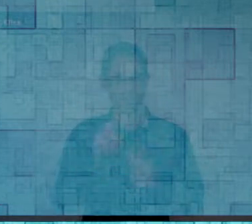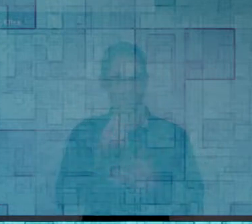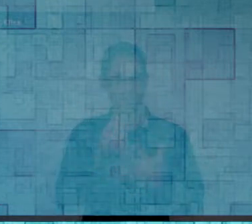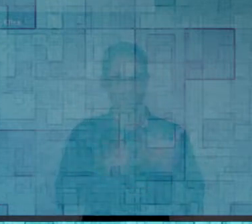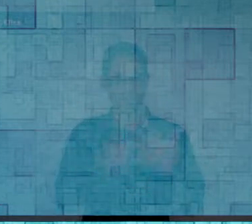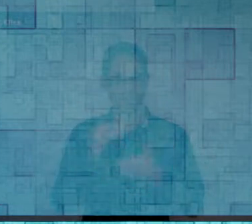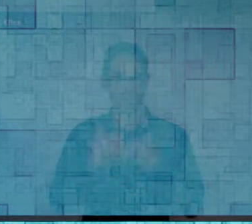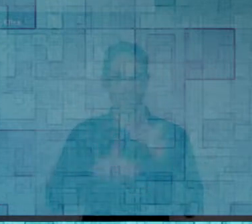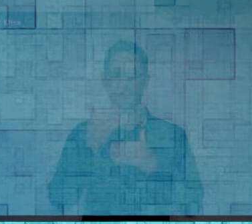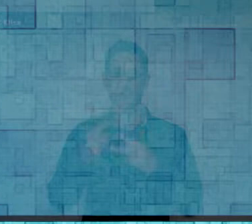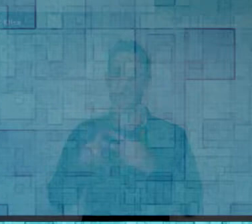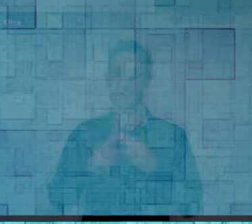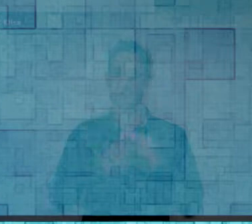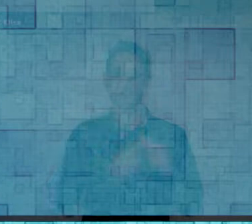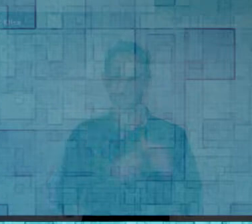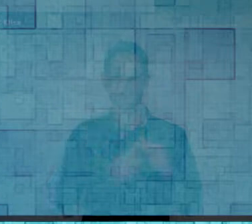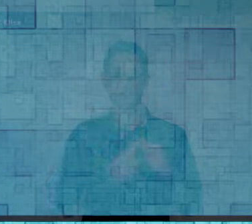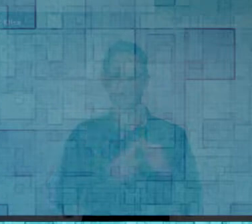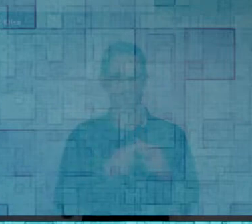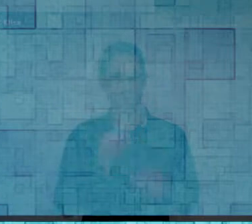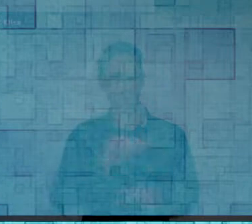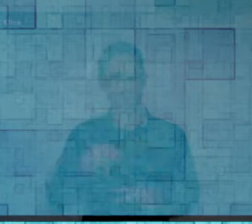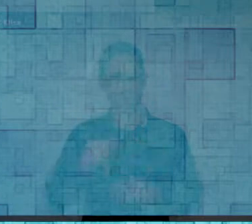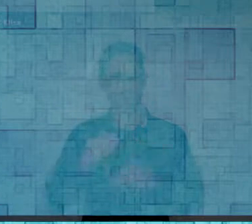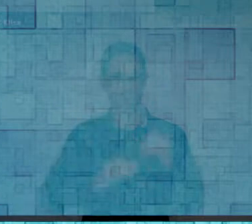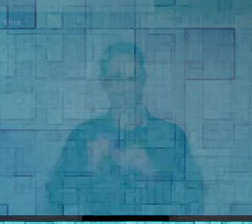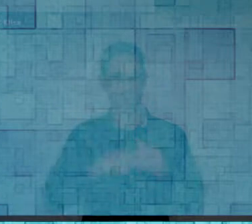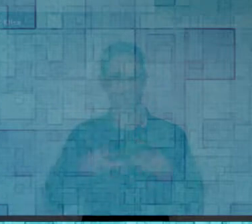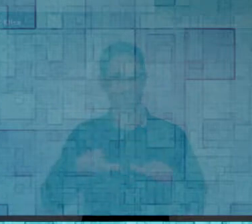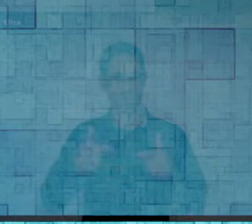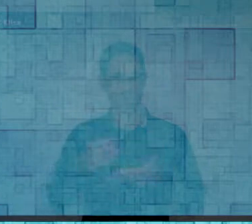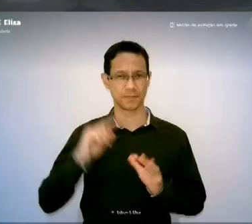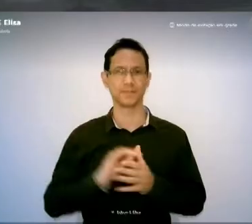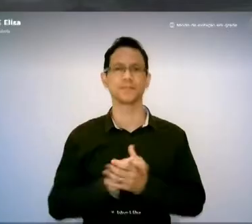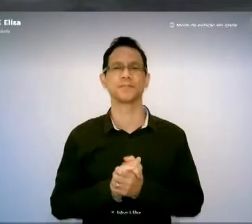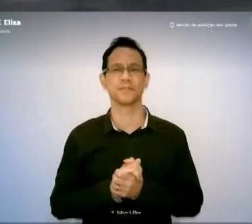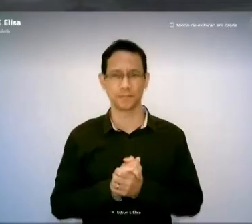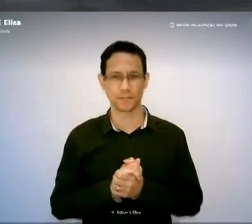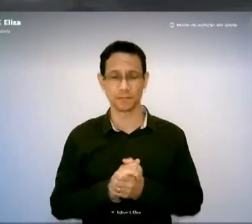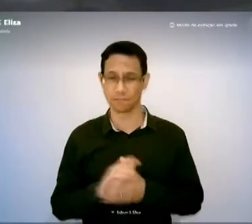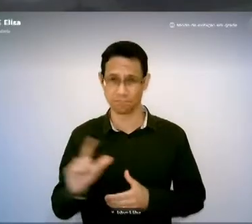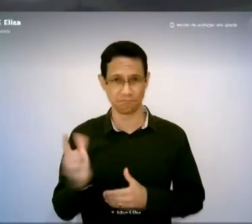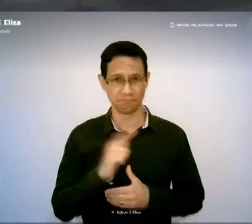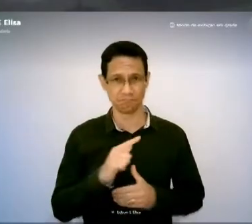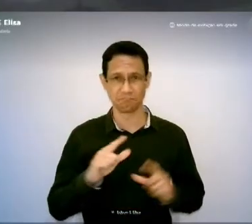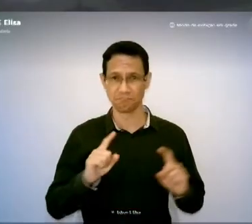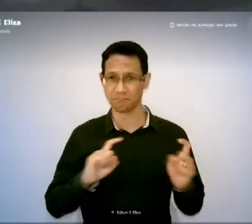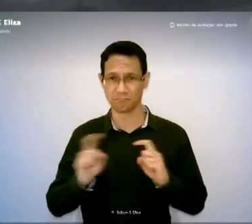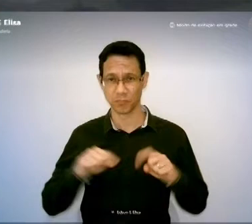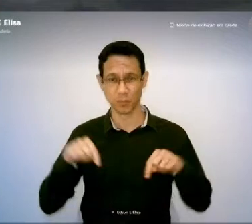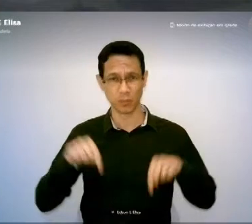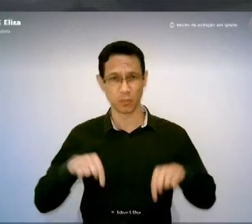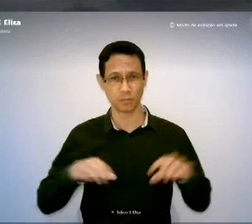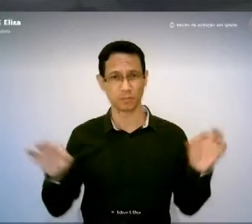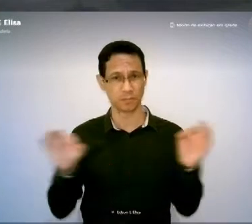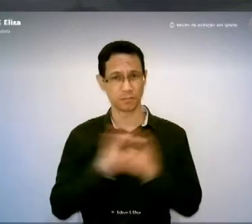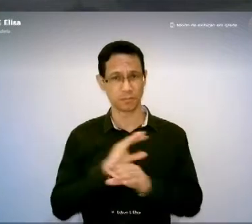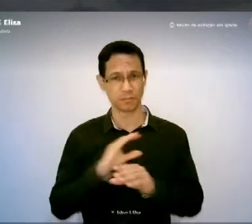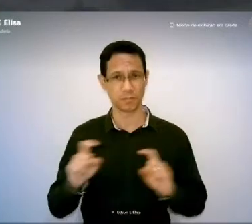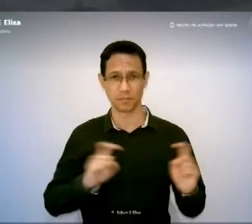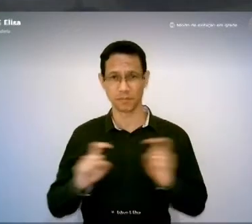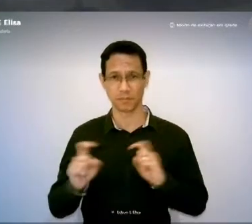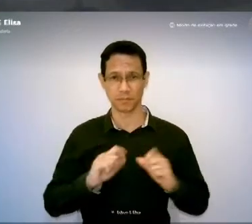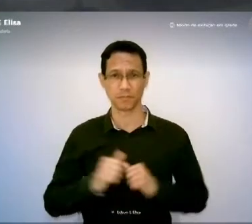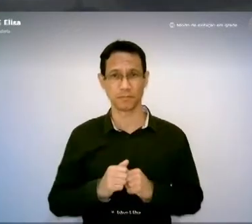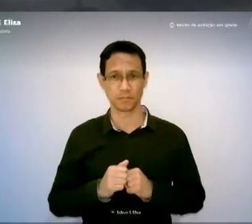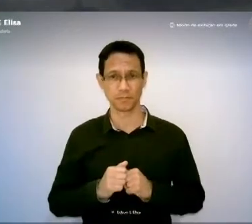2 indicações que não exigem aprovação plenária. Já no grande expediente, quando os parlamentares podem falar